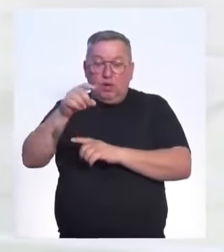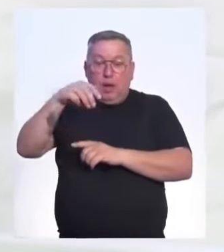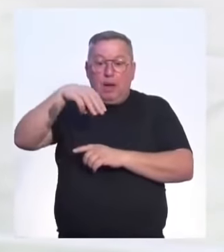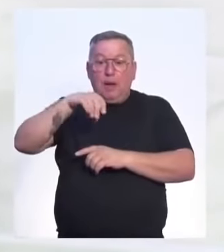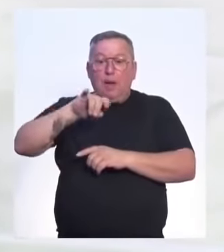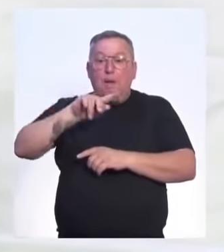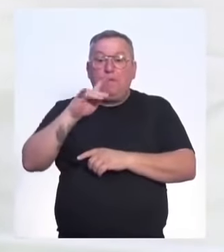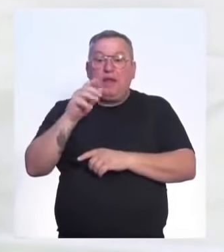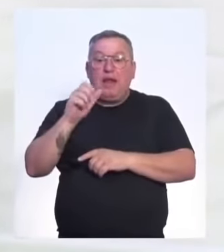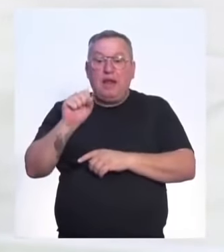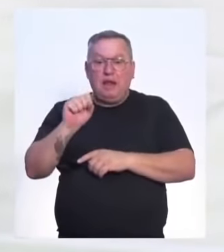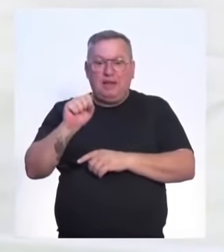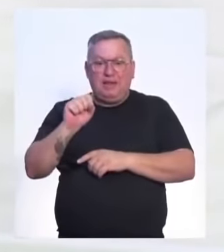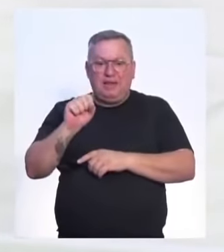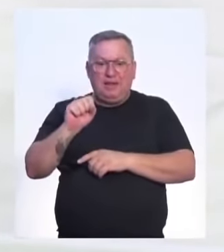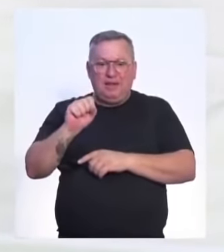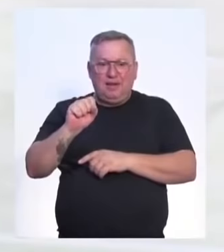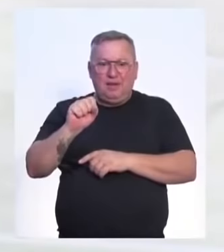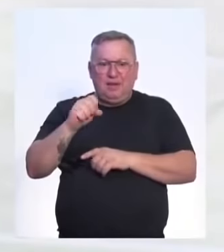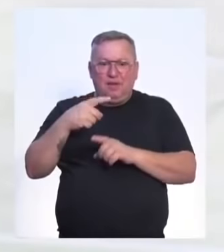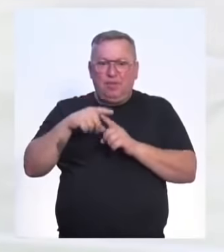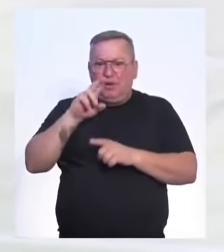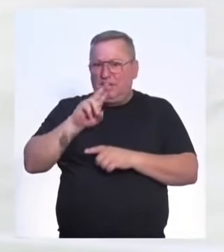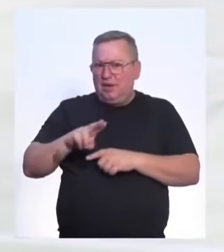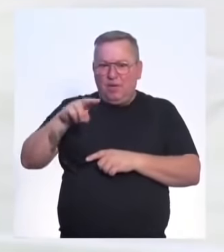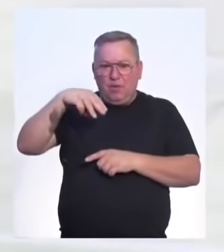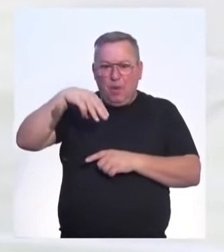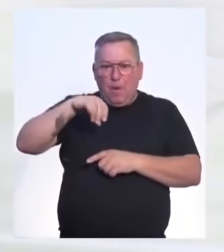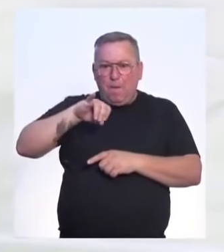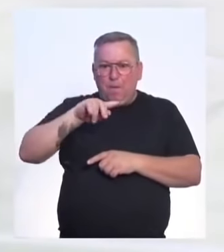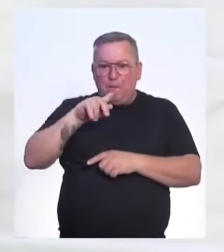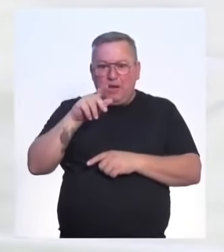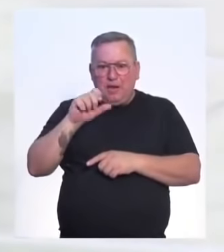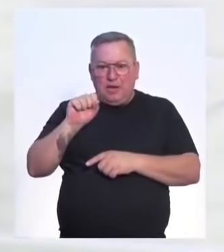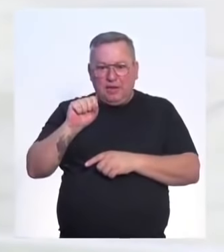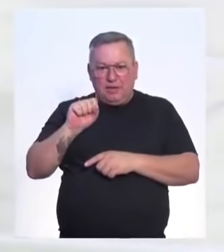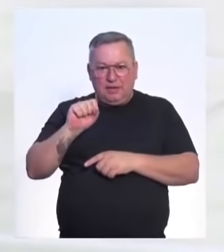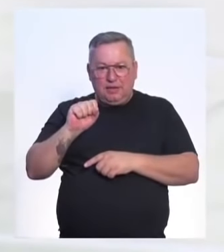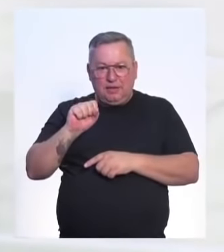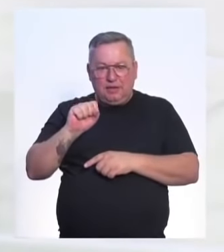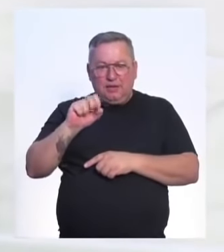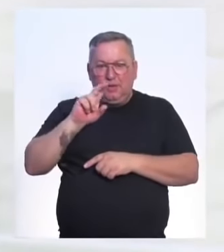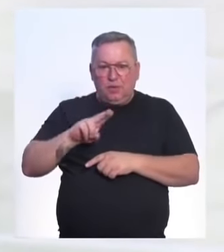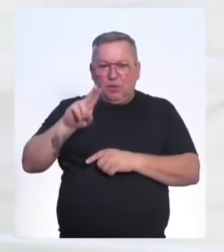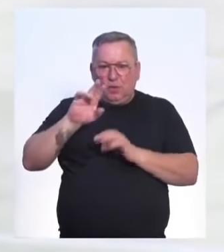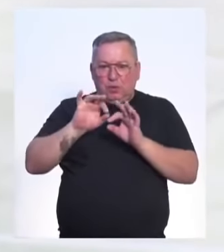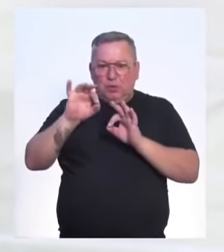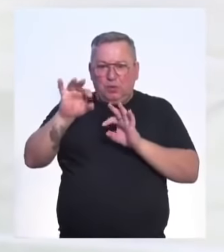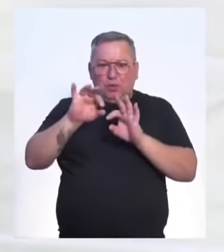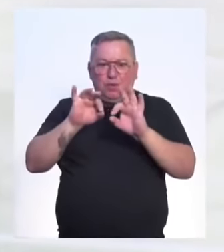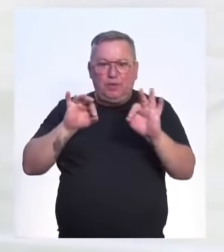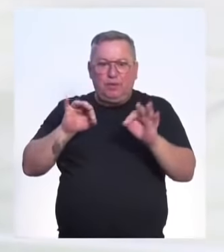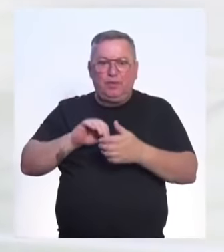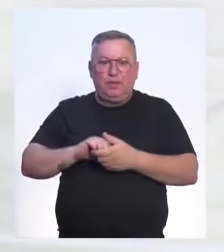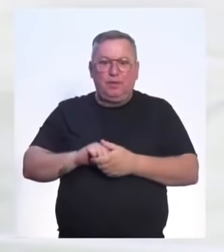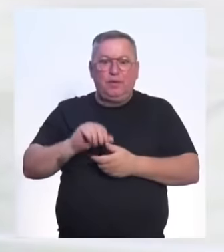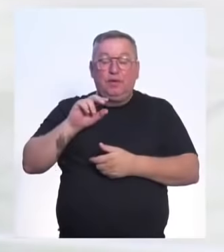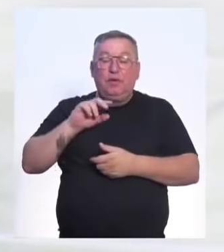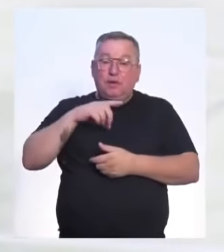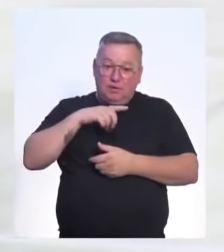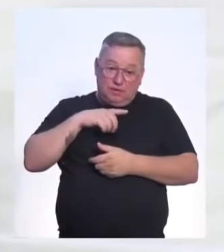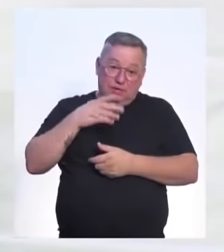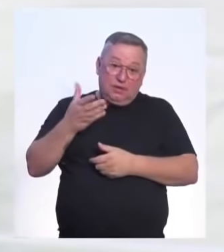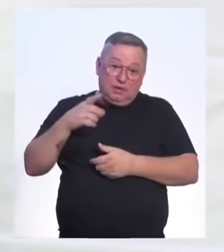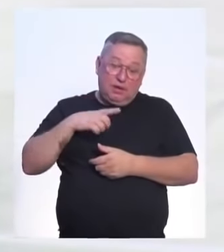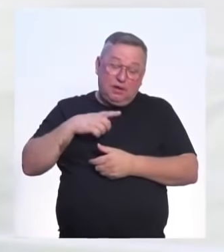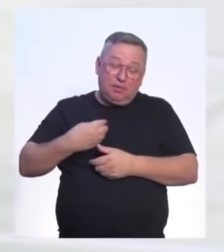Eu achei estranho, né, porque aqui no Brasil a gente não usa as milhas como unidade de medida, né? Mas